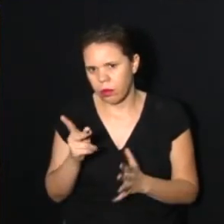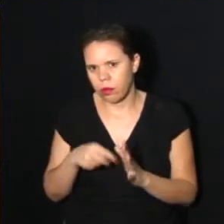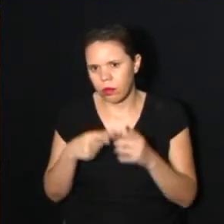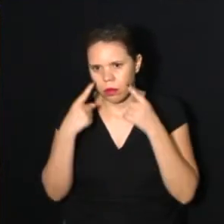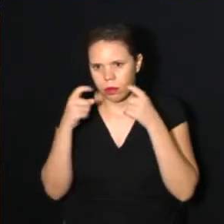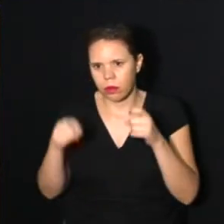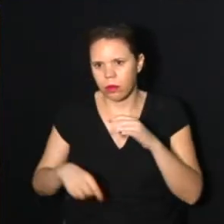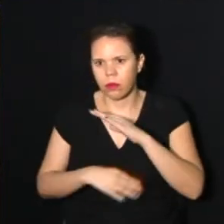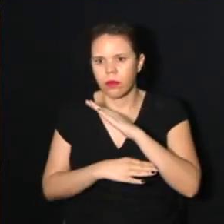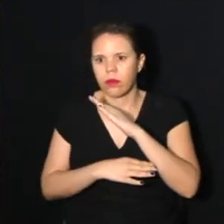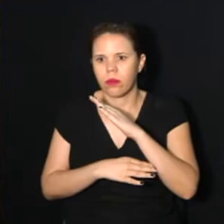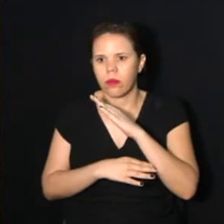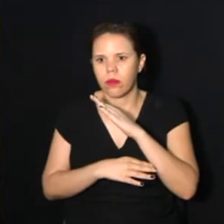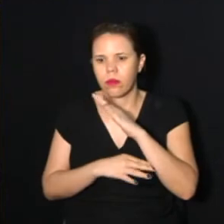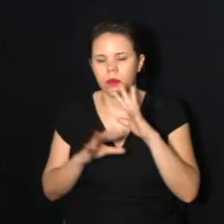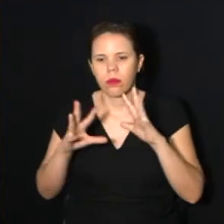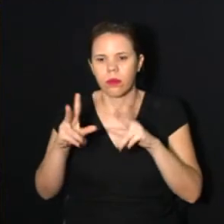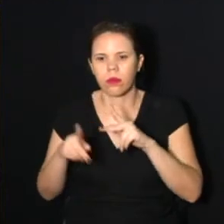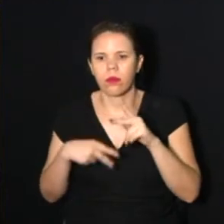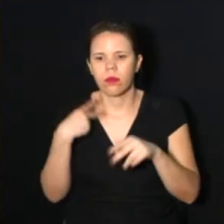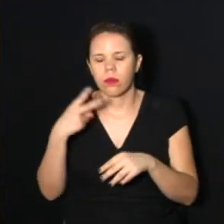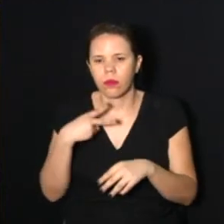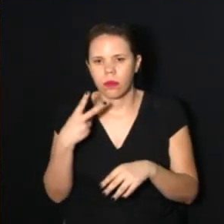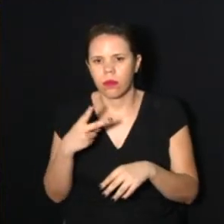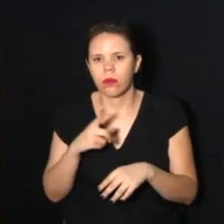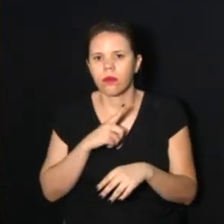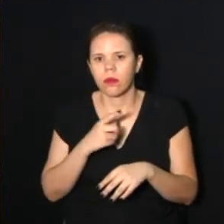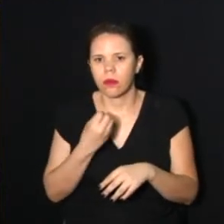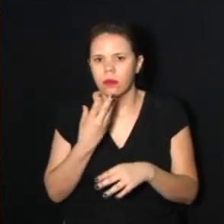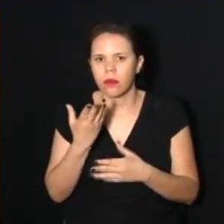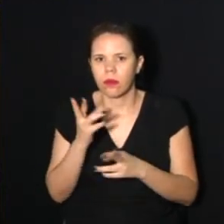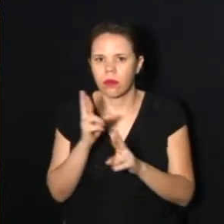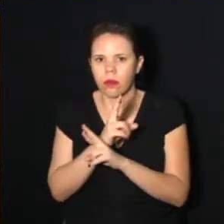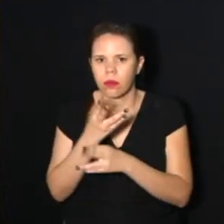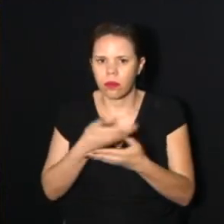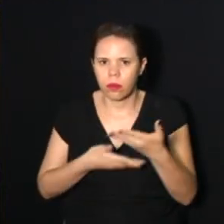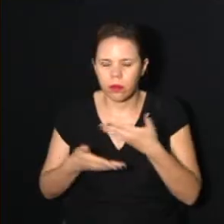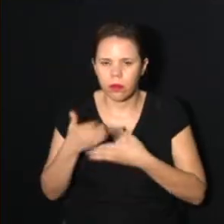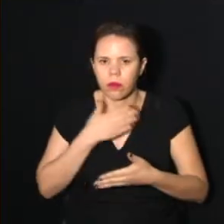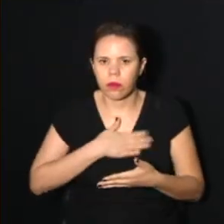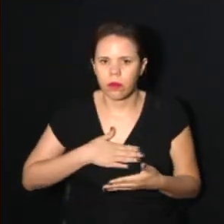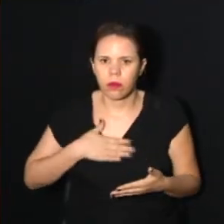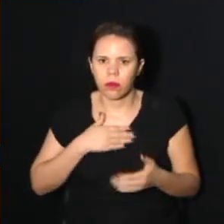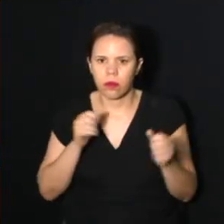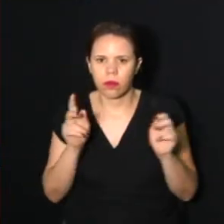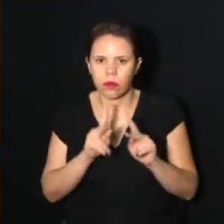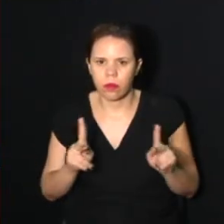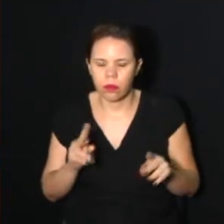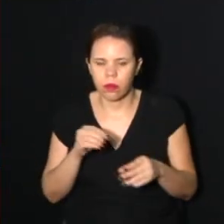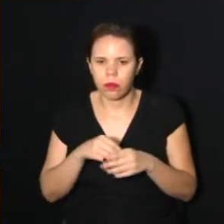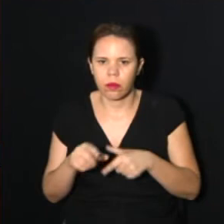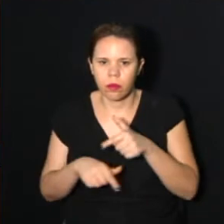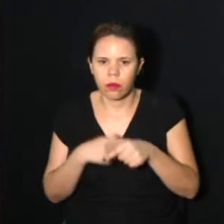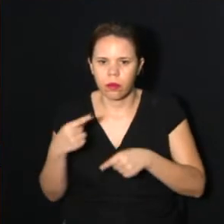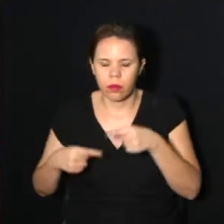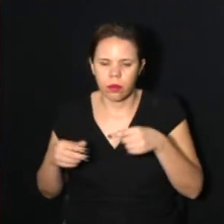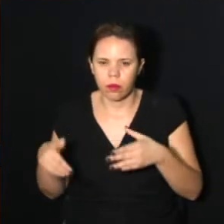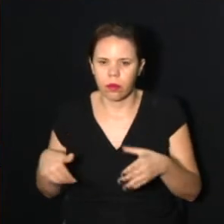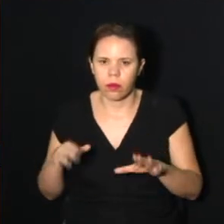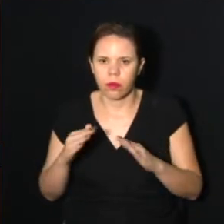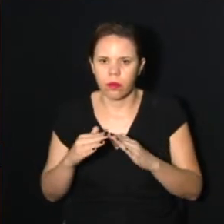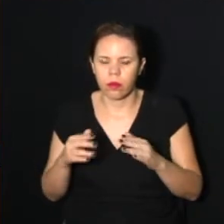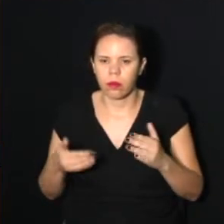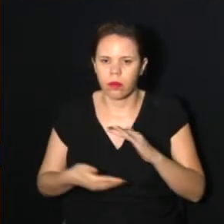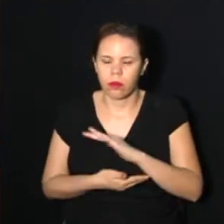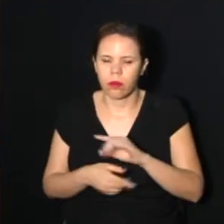da casa, é de interesse de todos os vereadores, para que haja um bom relacionamento, que haja uma harmonia dentro dos trabalhos dessa casa. Um projeto que